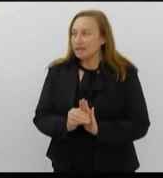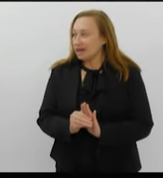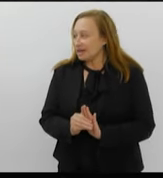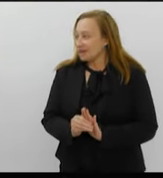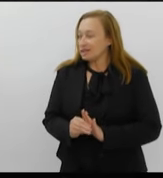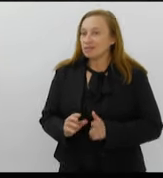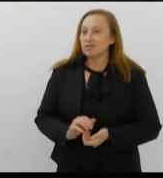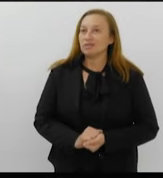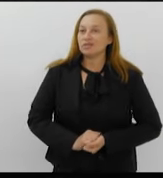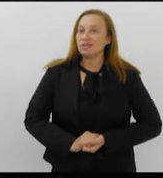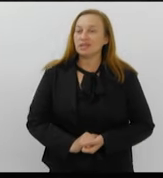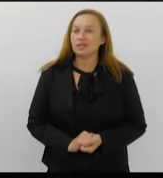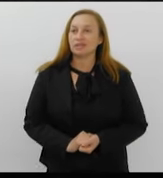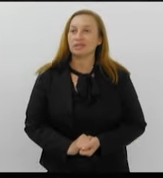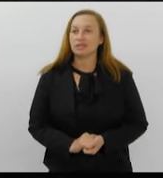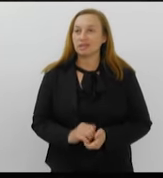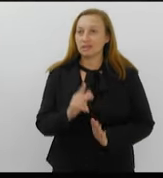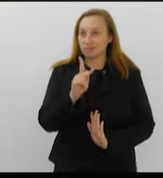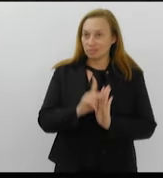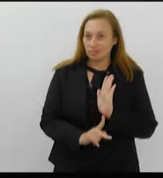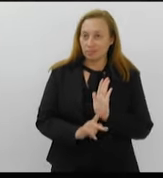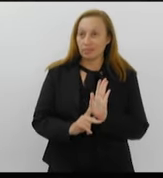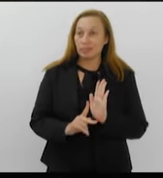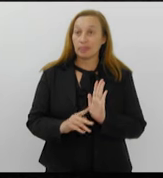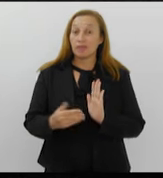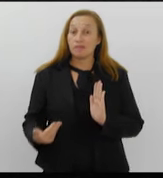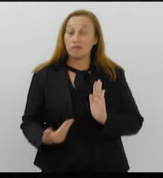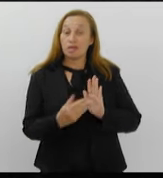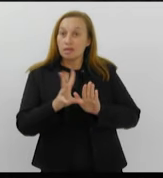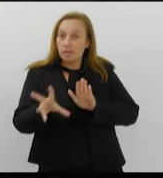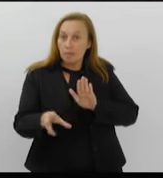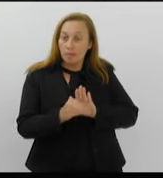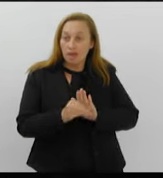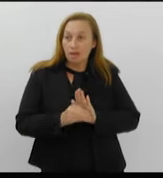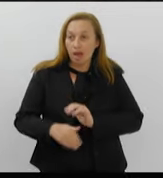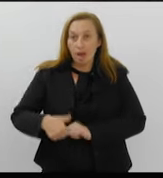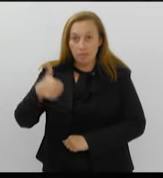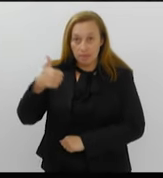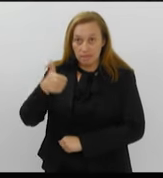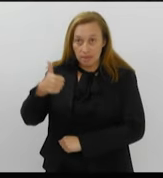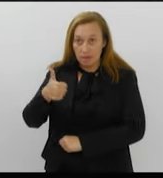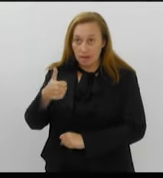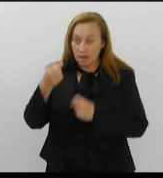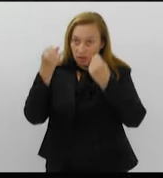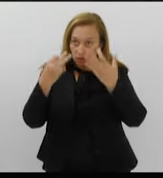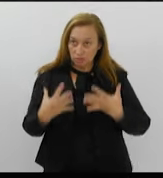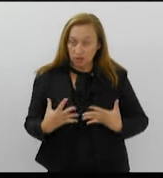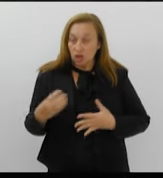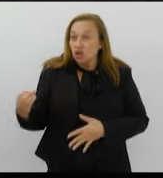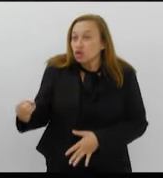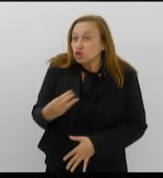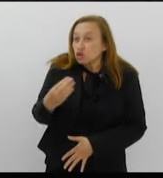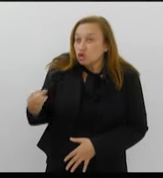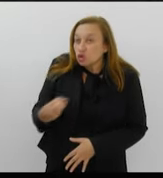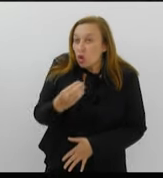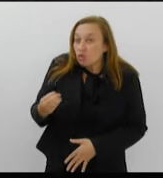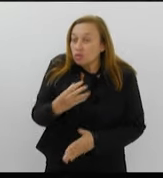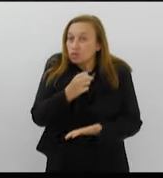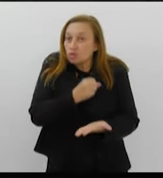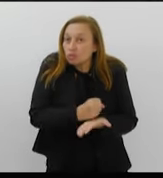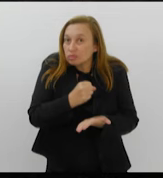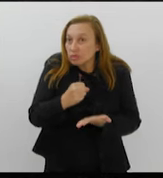projeto. Emendas essa que a primeira trata que os novos